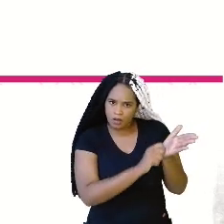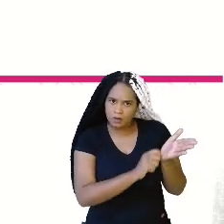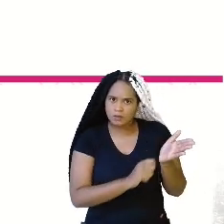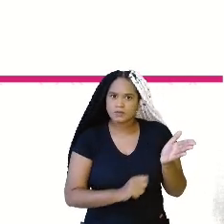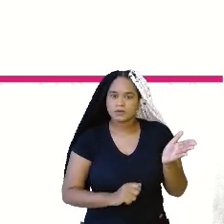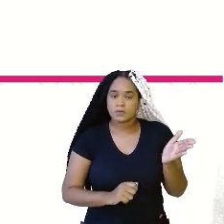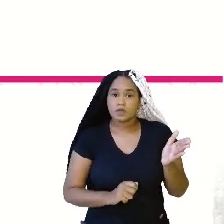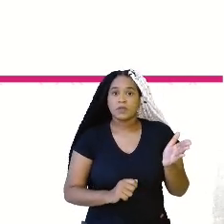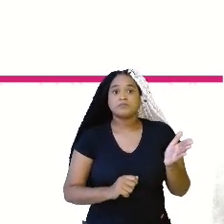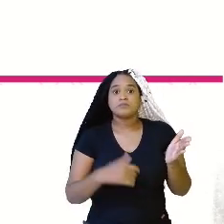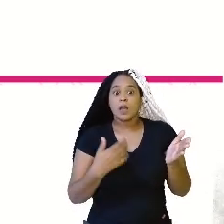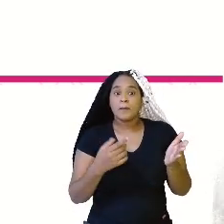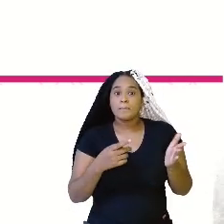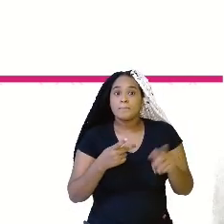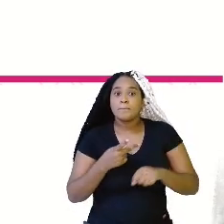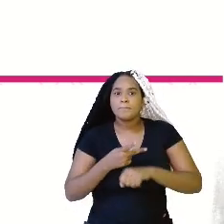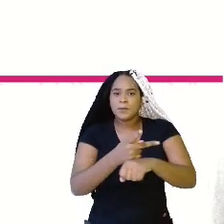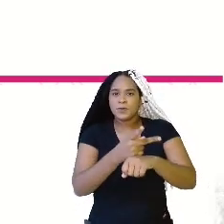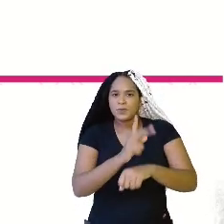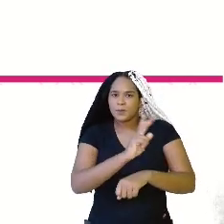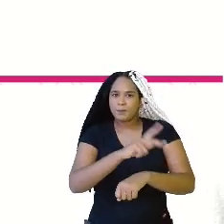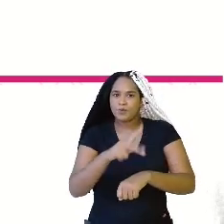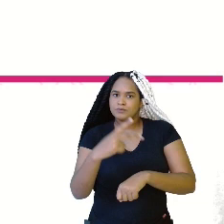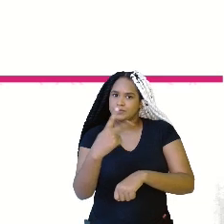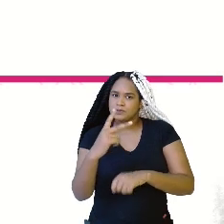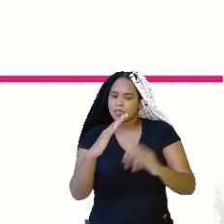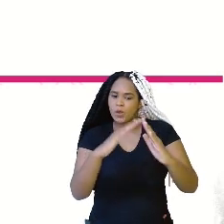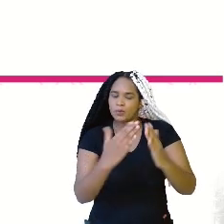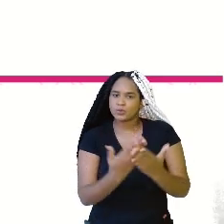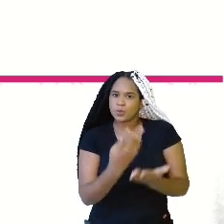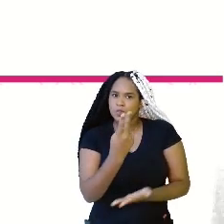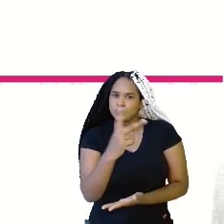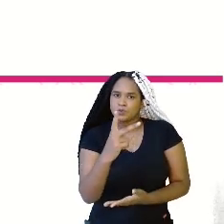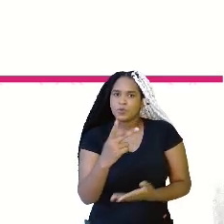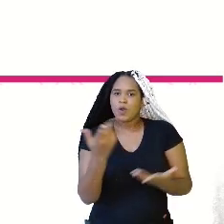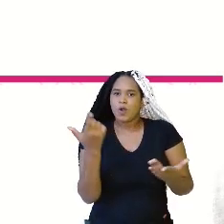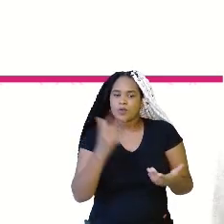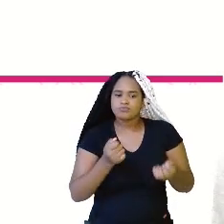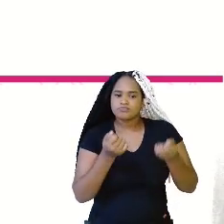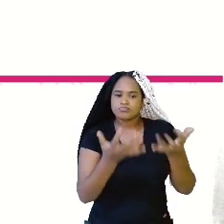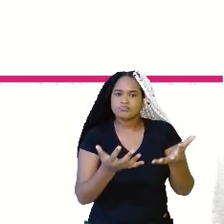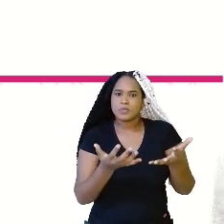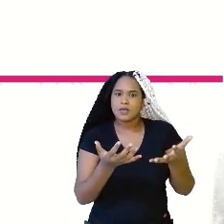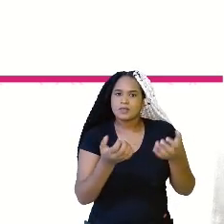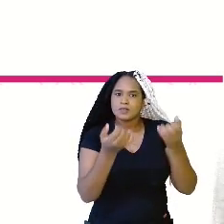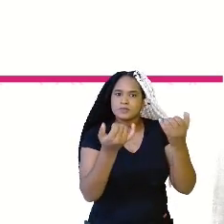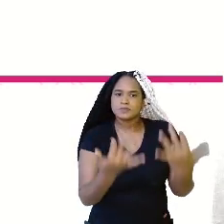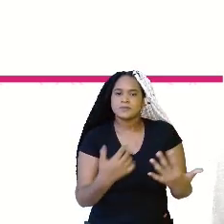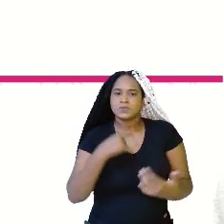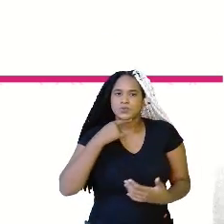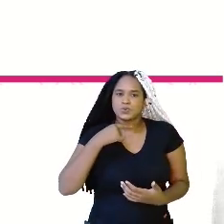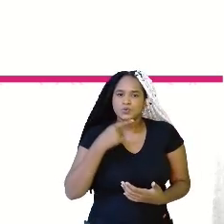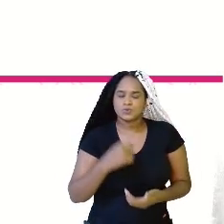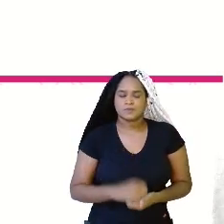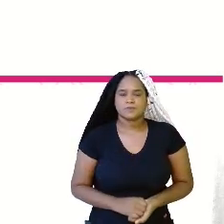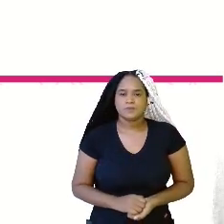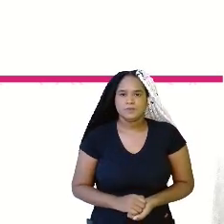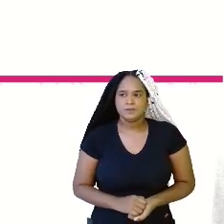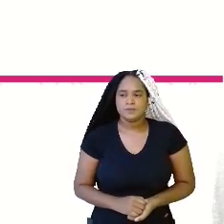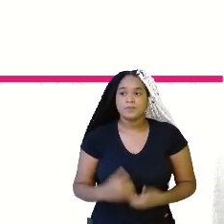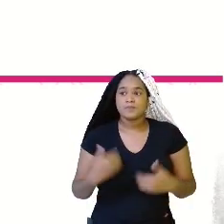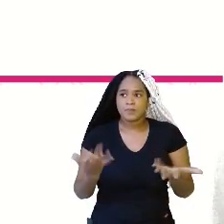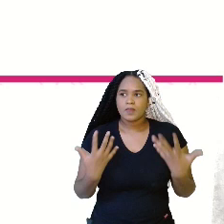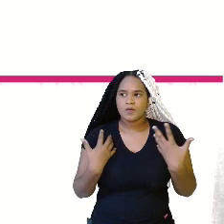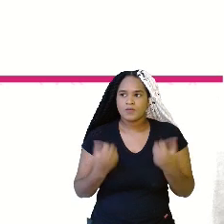assim que tiver contato com o teu professor, com a tua professora, você vai tirar dúvida, porque nós estamos aqui para isso.